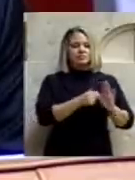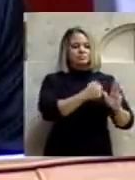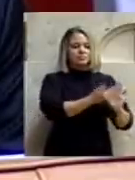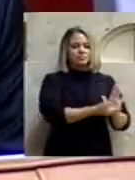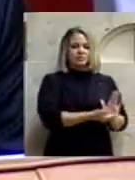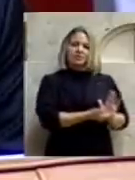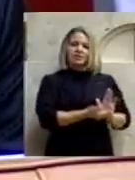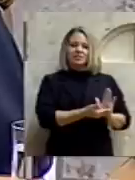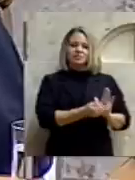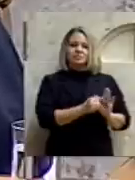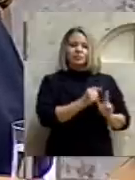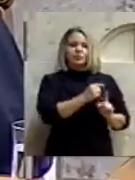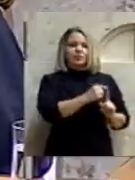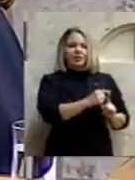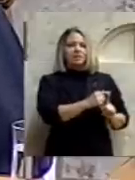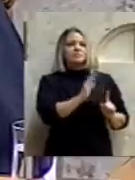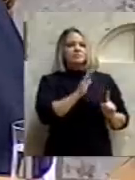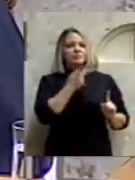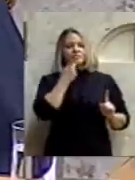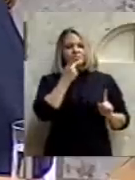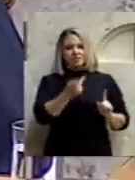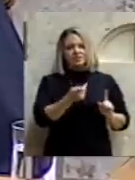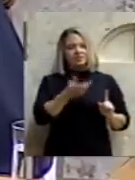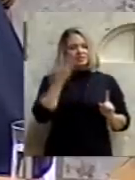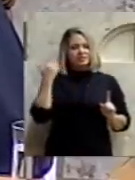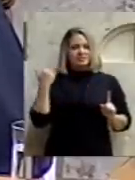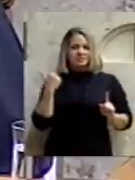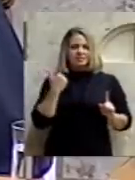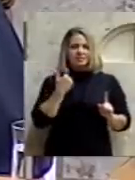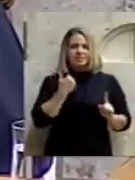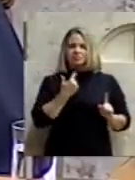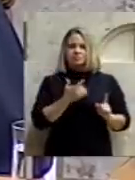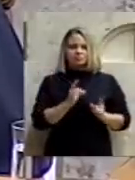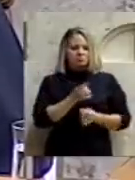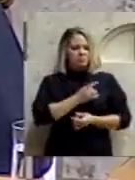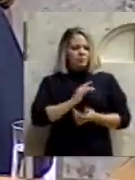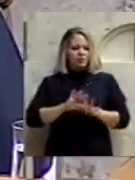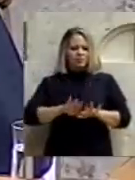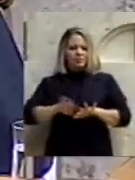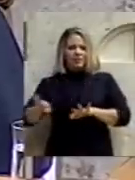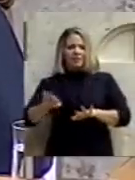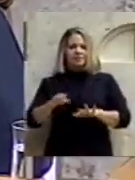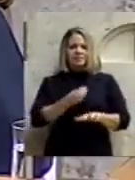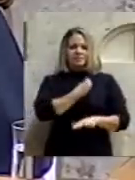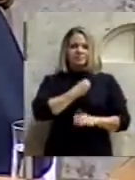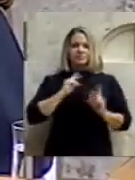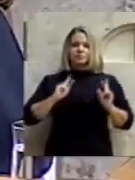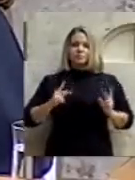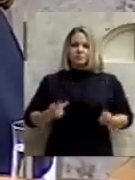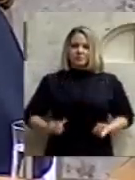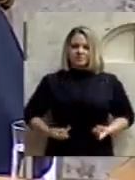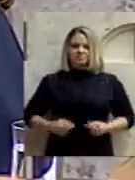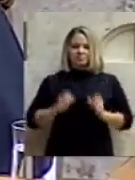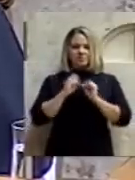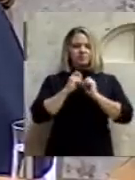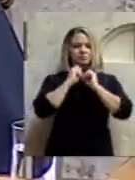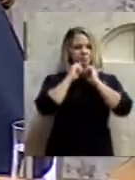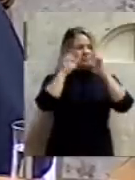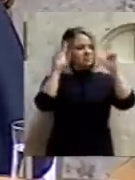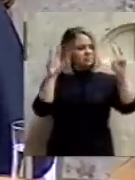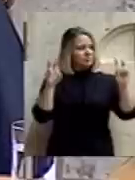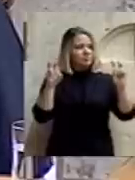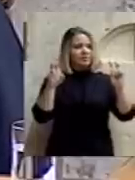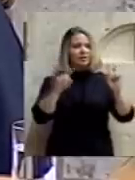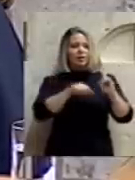como muitas vezes já repeti, Vossa Excelência não se alheia de nada do que é humano, a expressão é de Baleiro. De